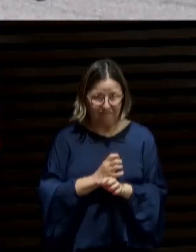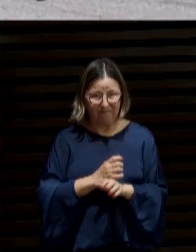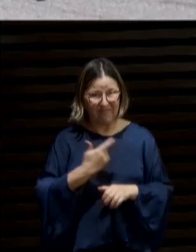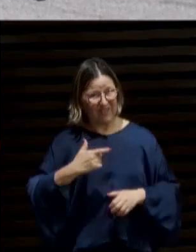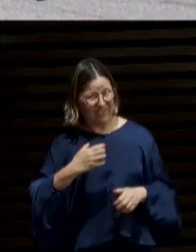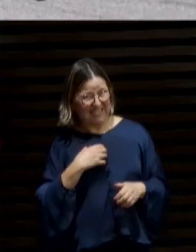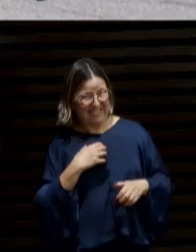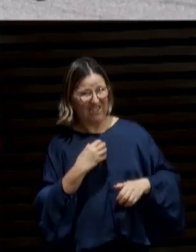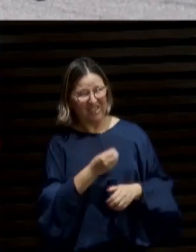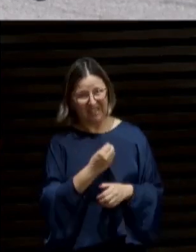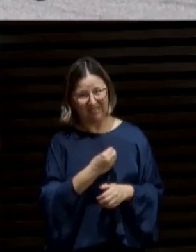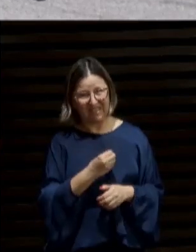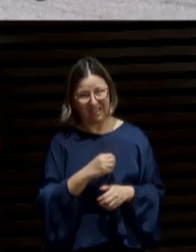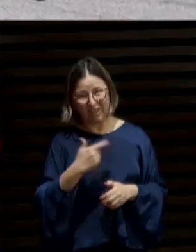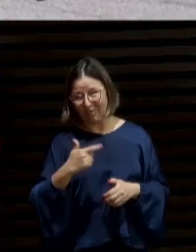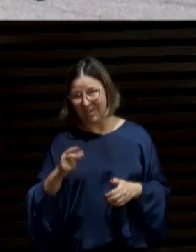sem nenhum valor.